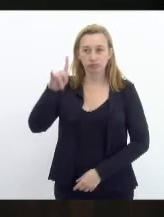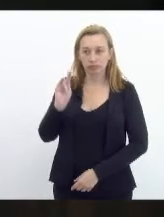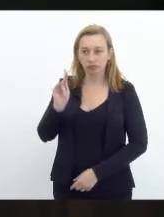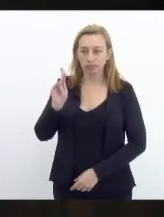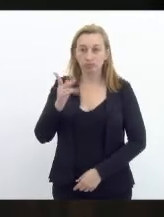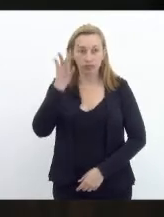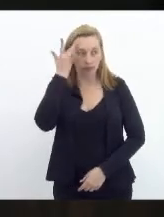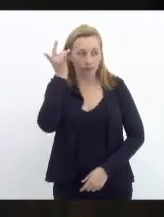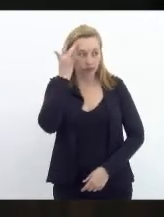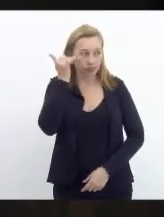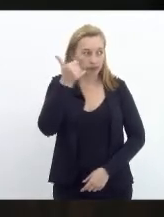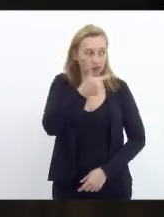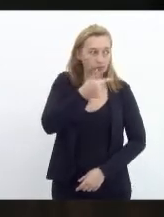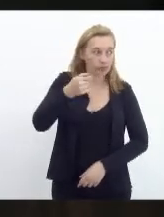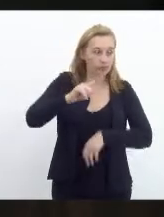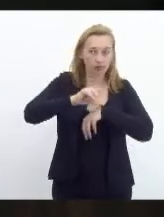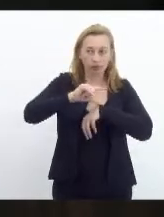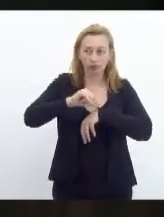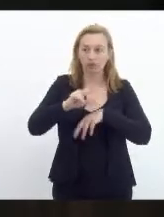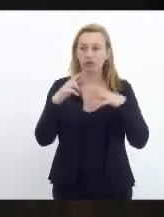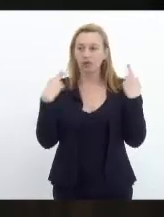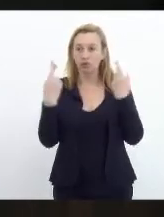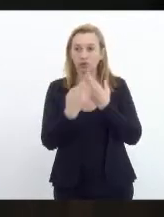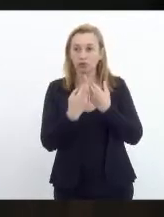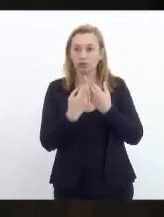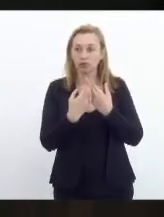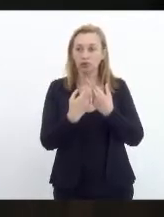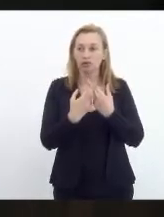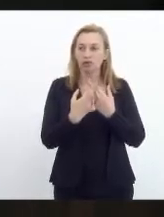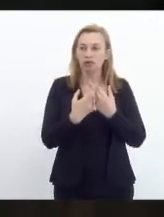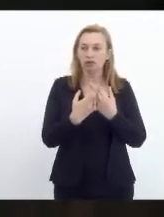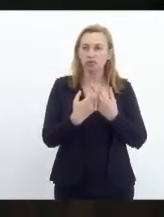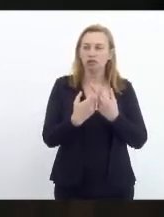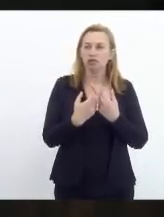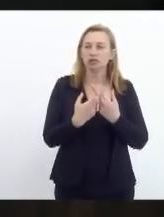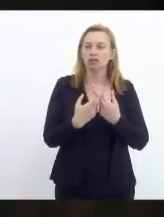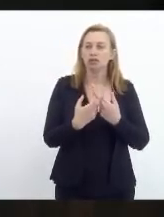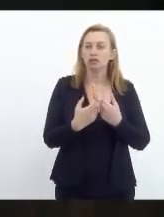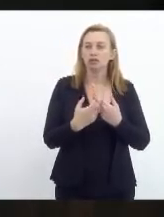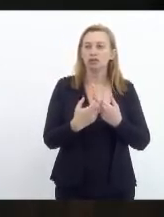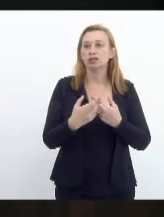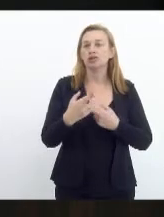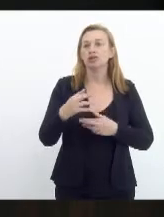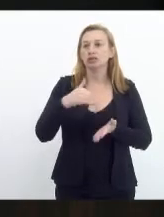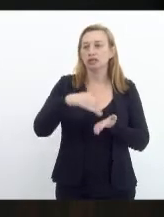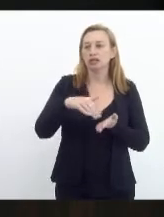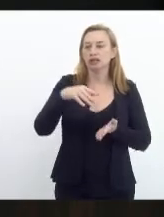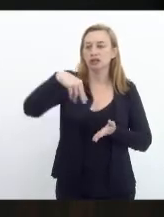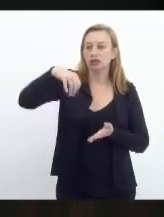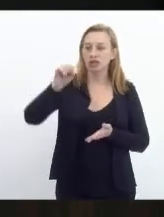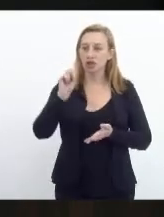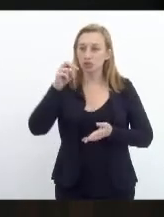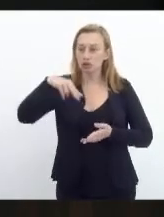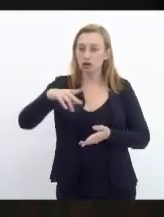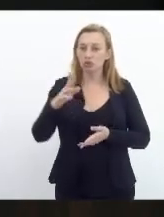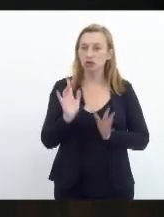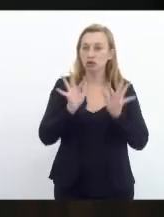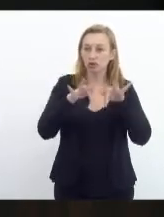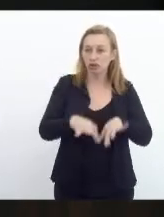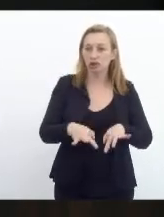às 17 horas vamos ter uma reunião com o secretário Nelson. E ao final aqui da sessão eu